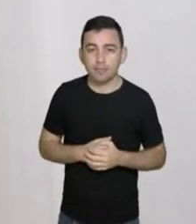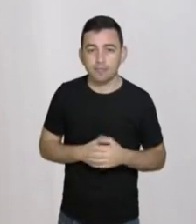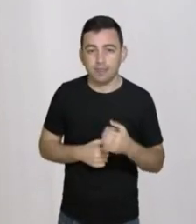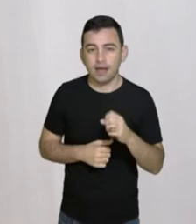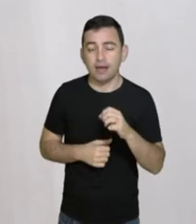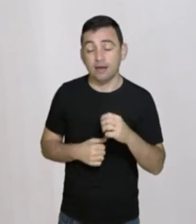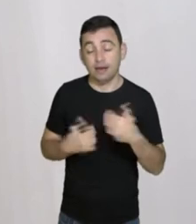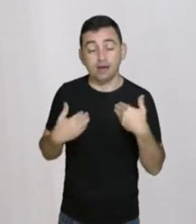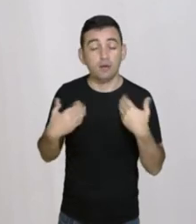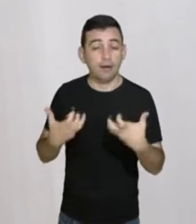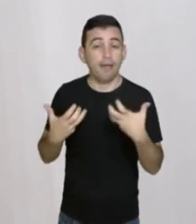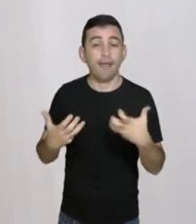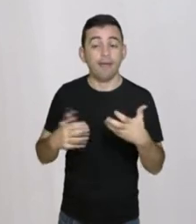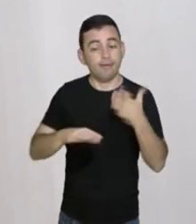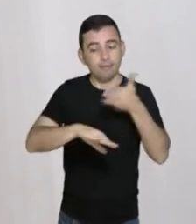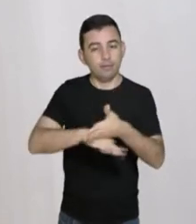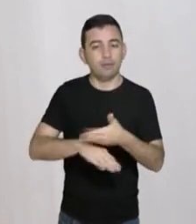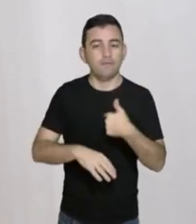lá.